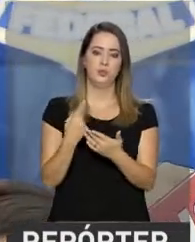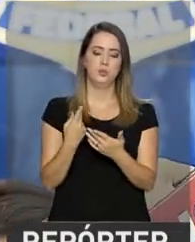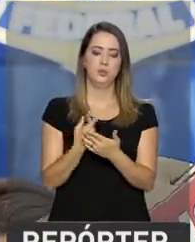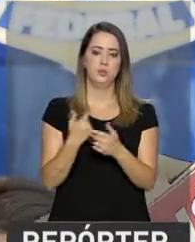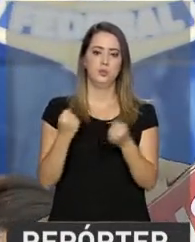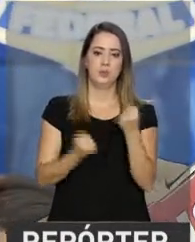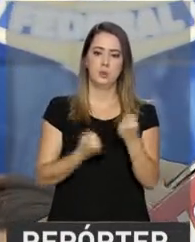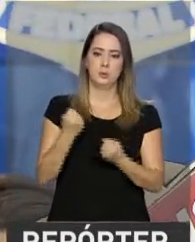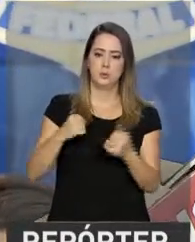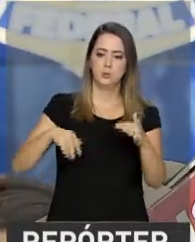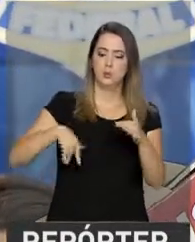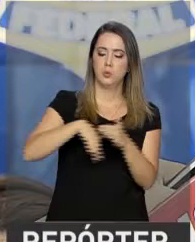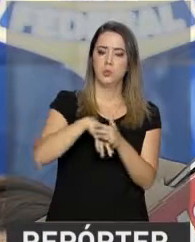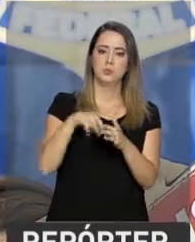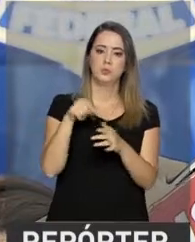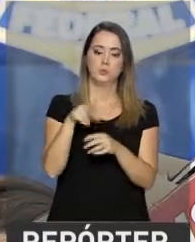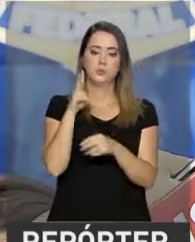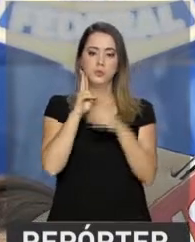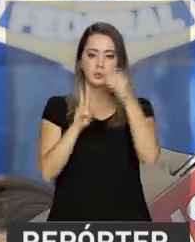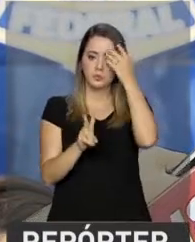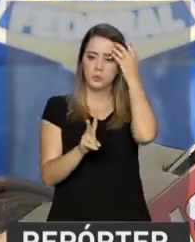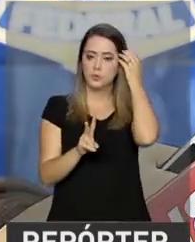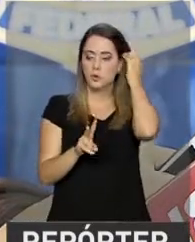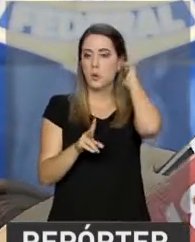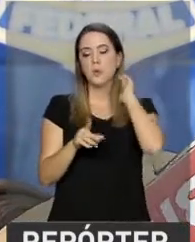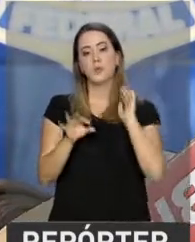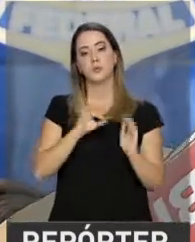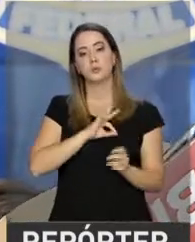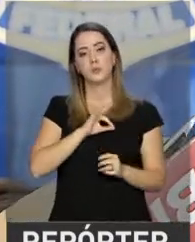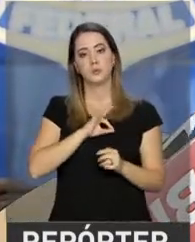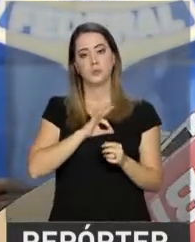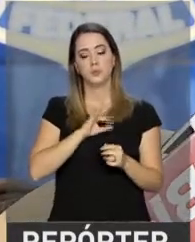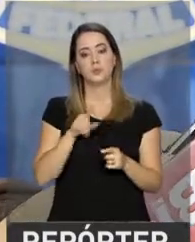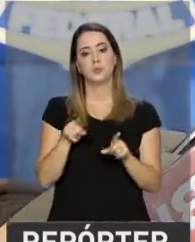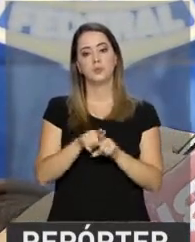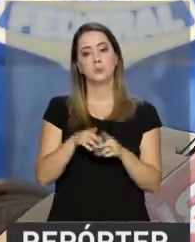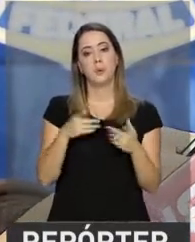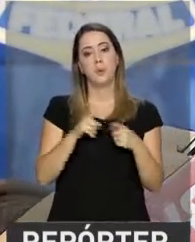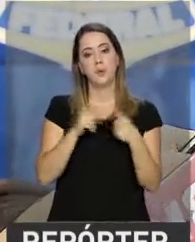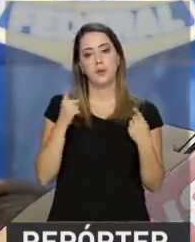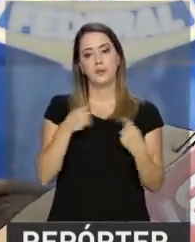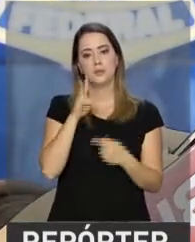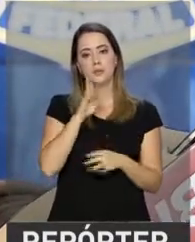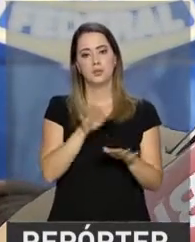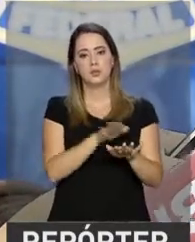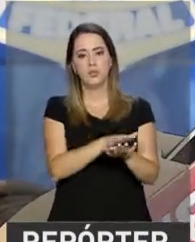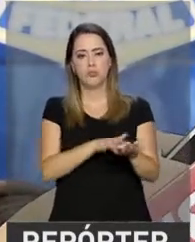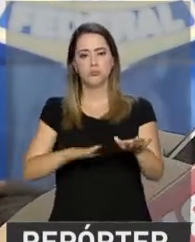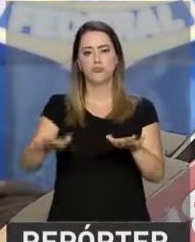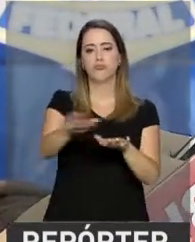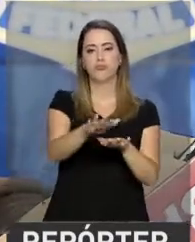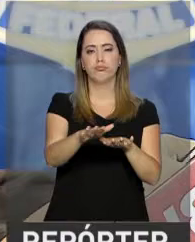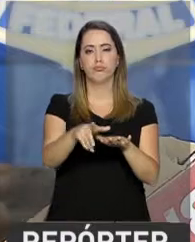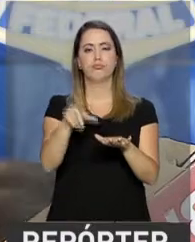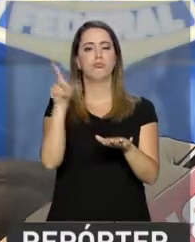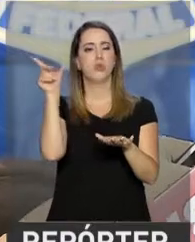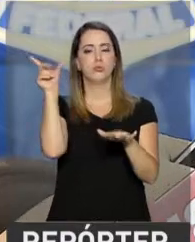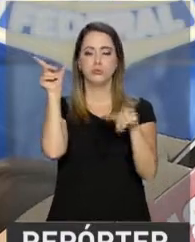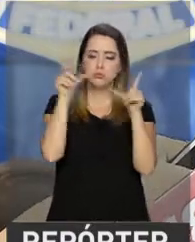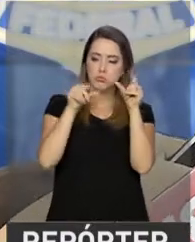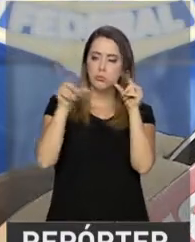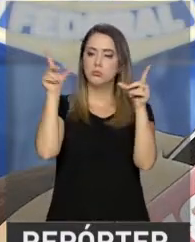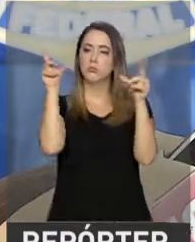críticos são reforçados o policiamento e infelizmente a outra passagem a falta de atenção o